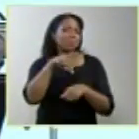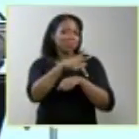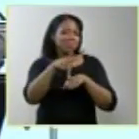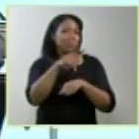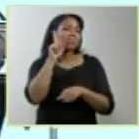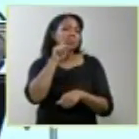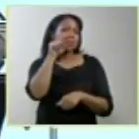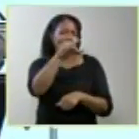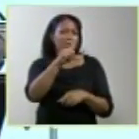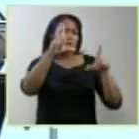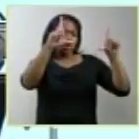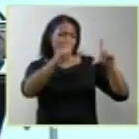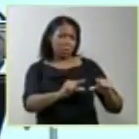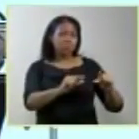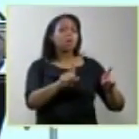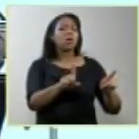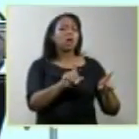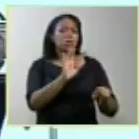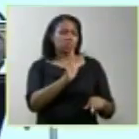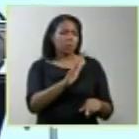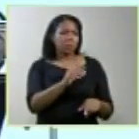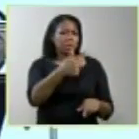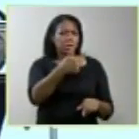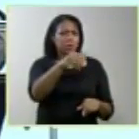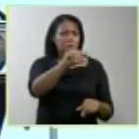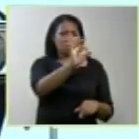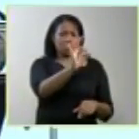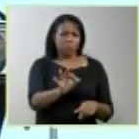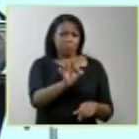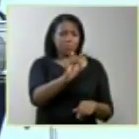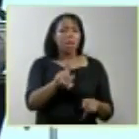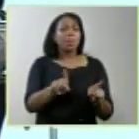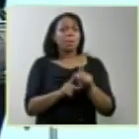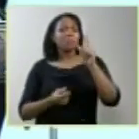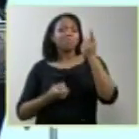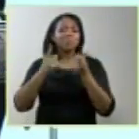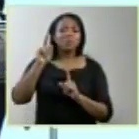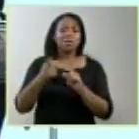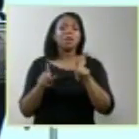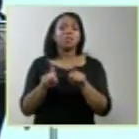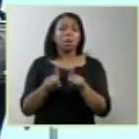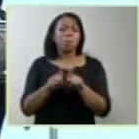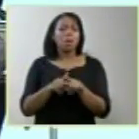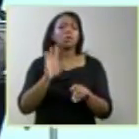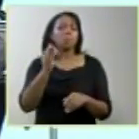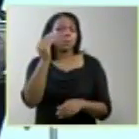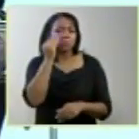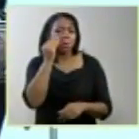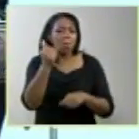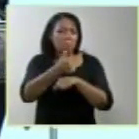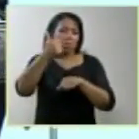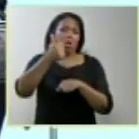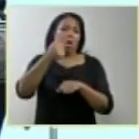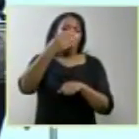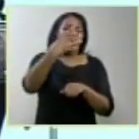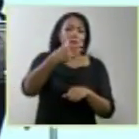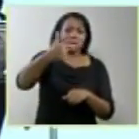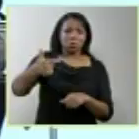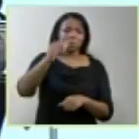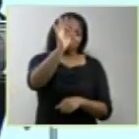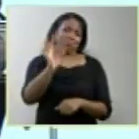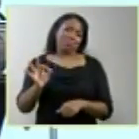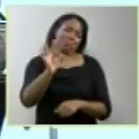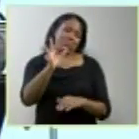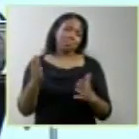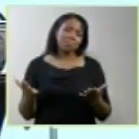reduzido em 19% apenas. No Chile, é a melhor experiência mundial, 42%.